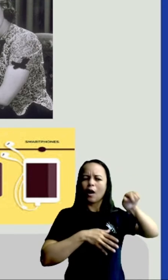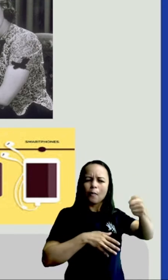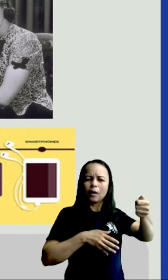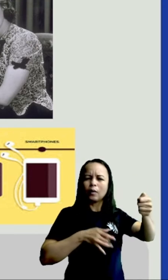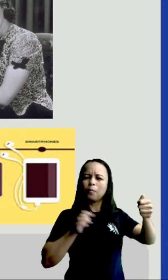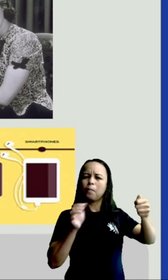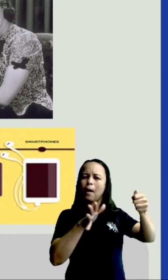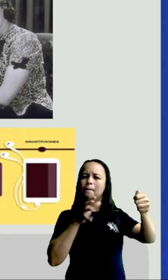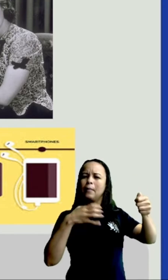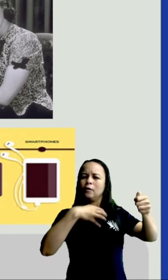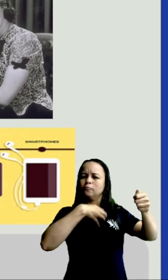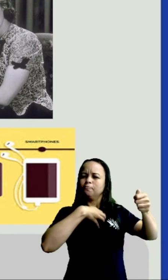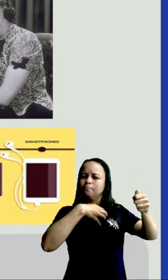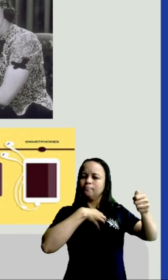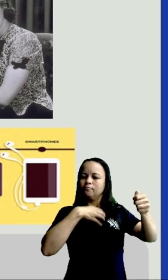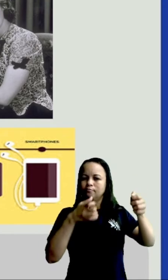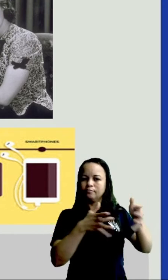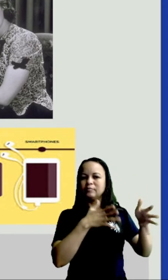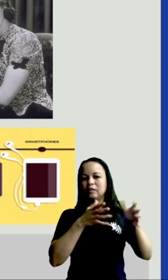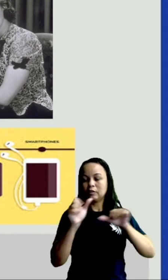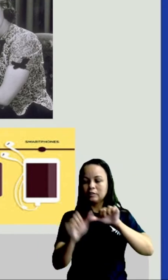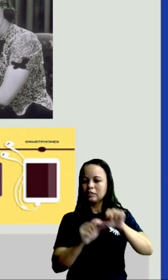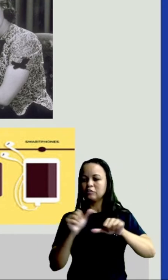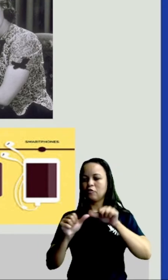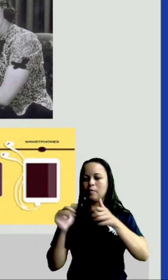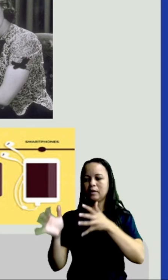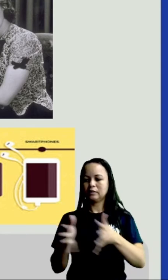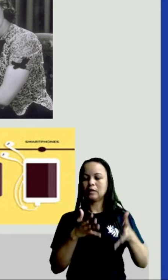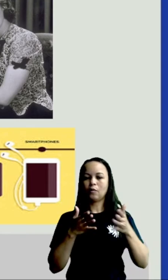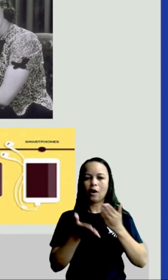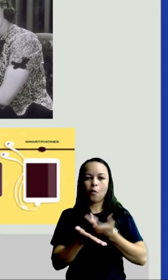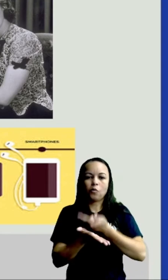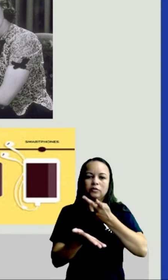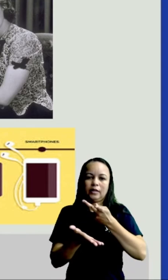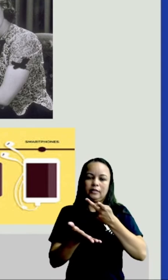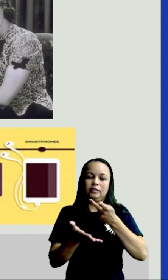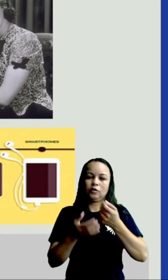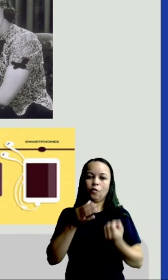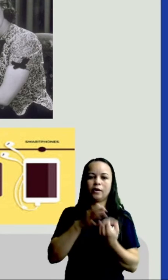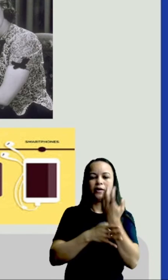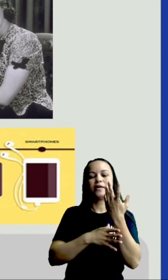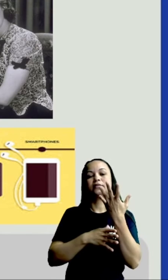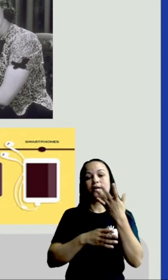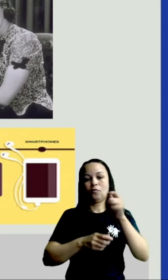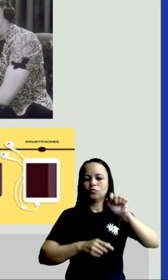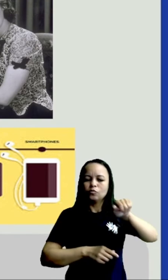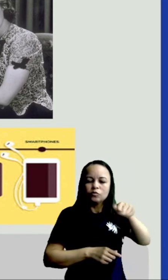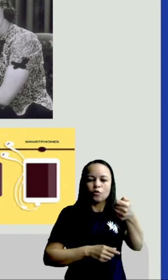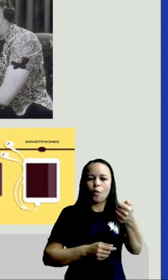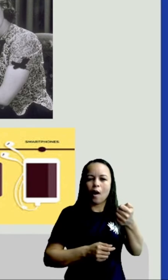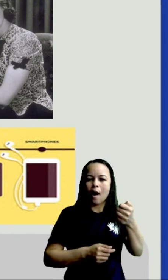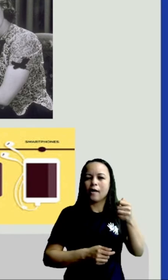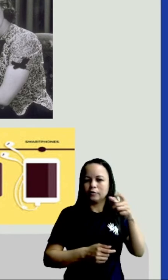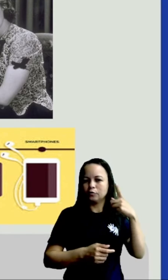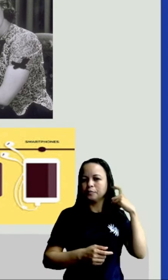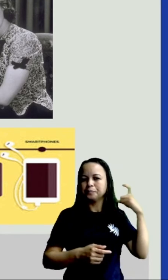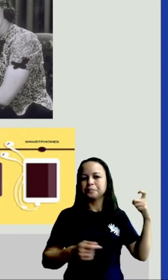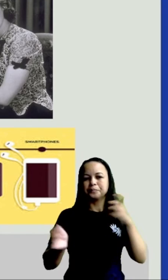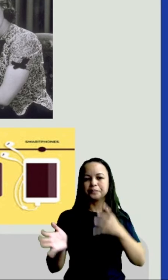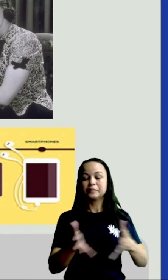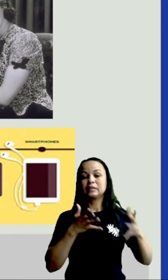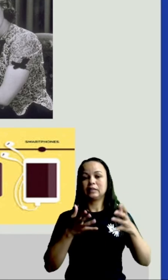música ganha nova roupagem em uma grande transformação ocorre com o surgimento do rádio exatamente novas